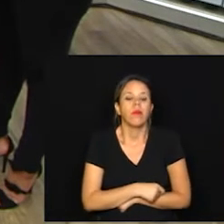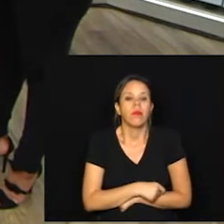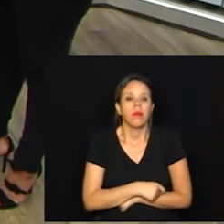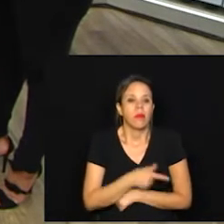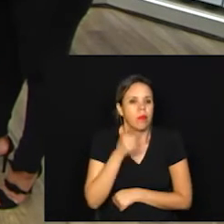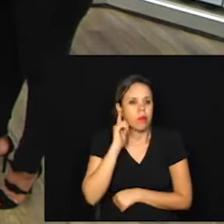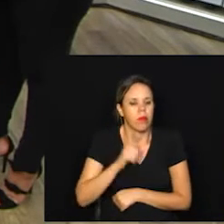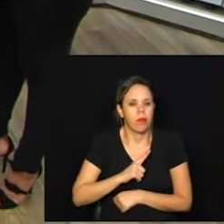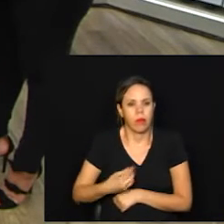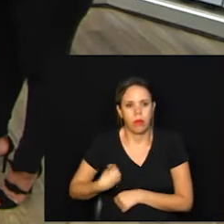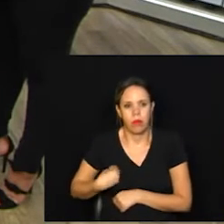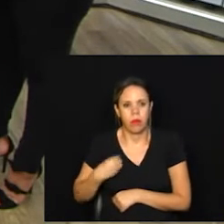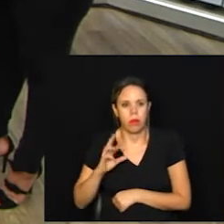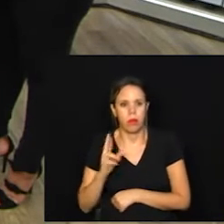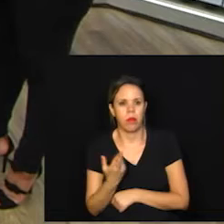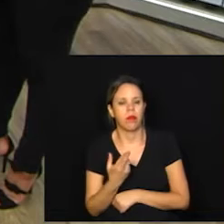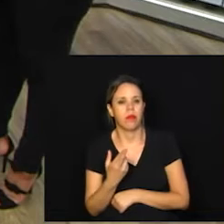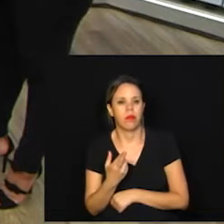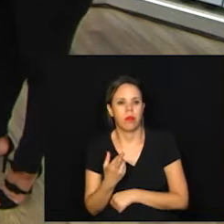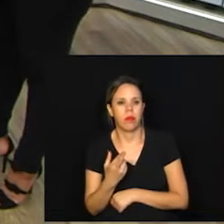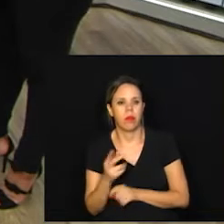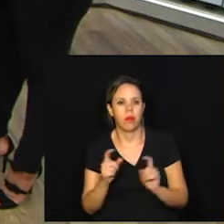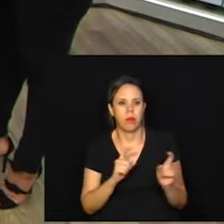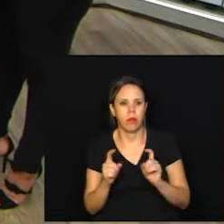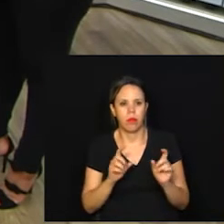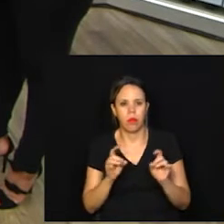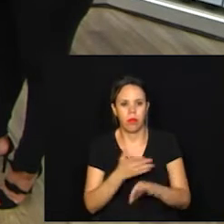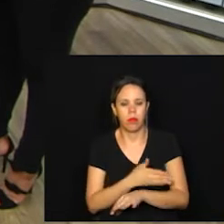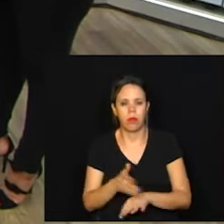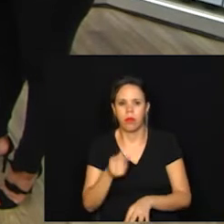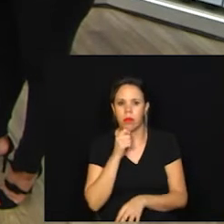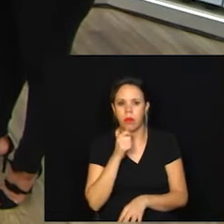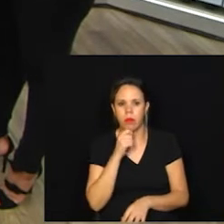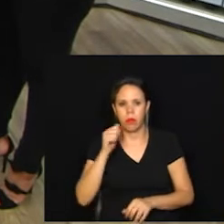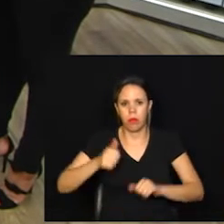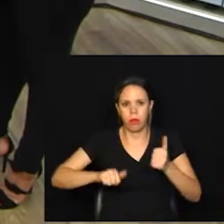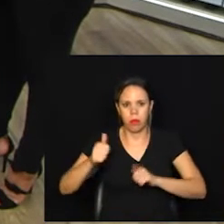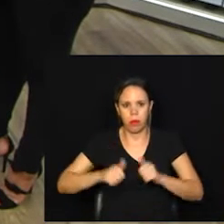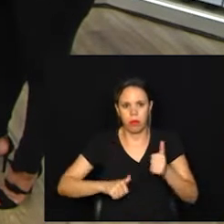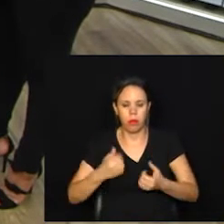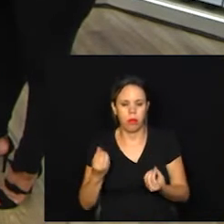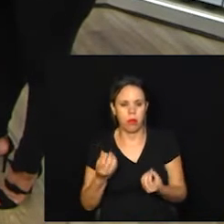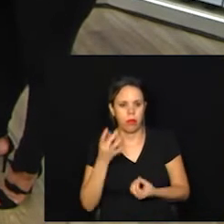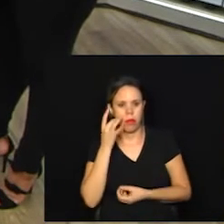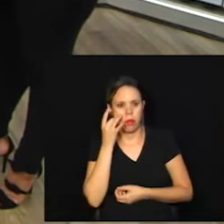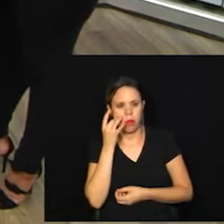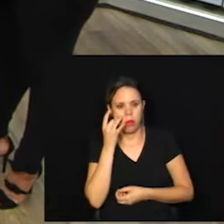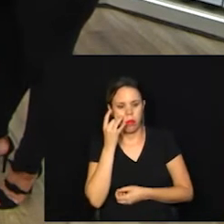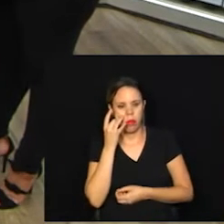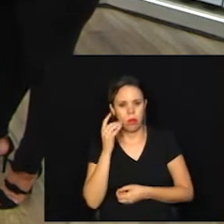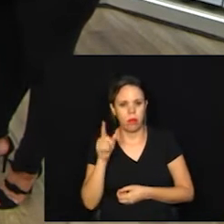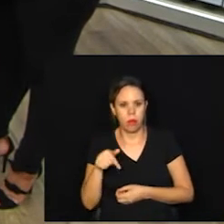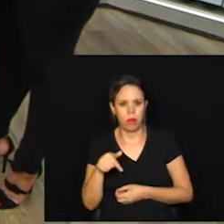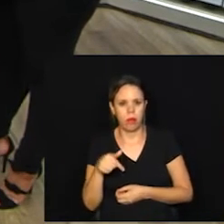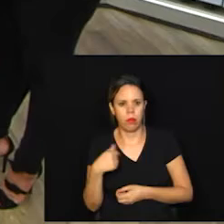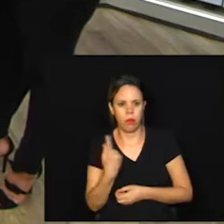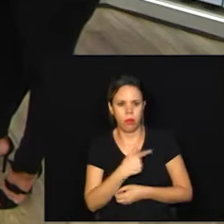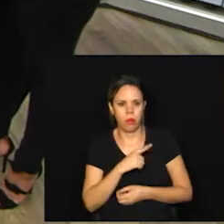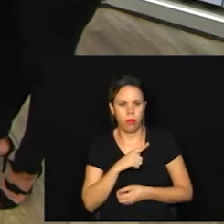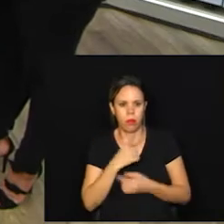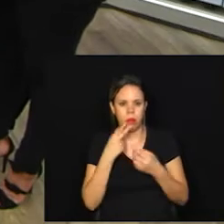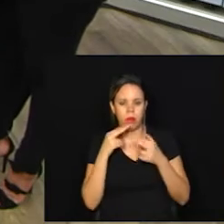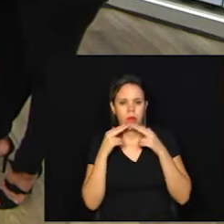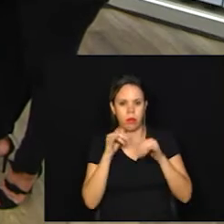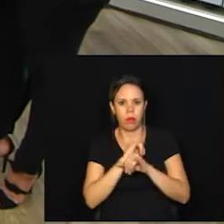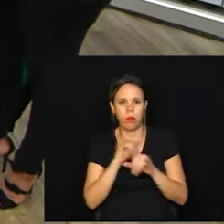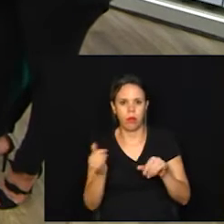Ontem nós tivemos o retorno da reunião ordinária, mas isso ainda vai ser avaliado a forma presencial. Justamente, nós tivemos o anúncio